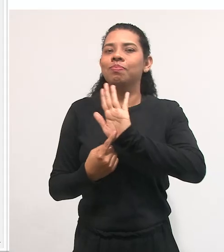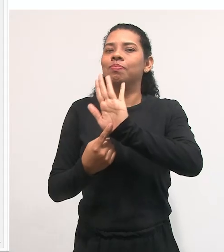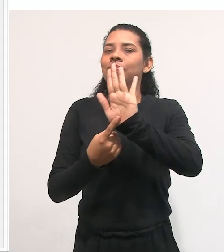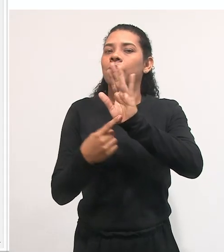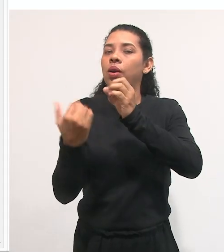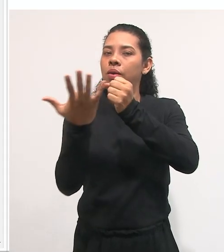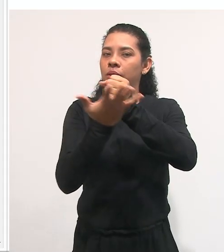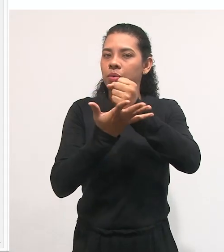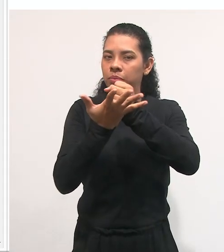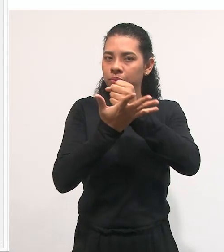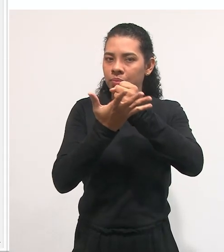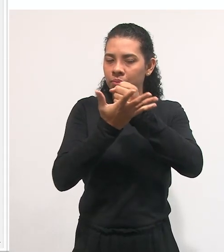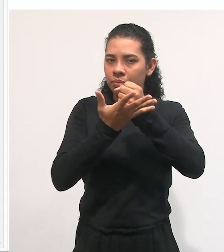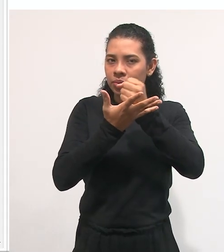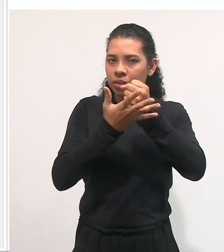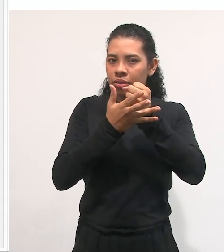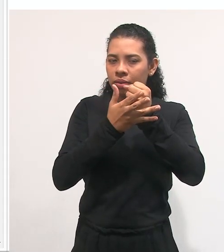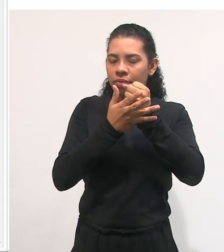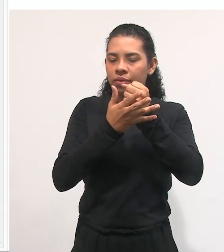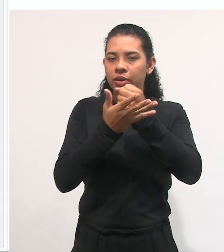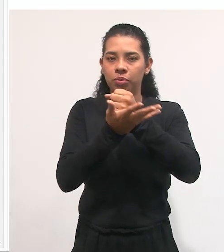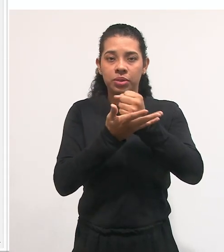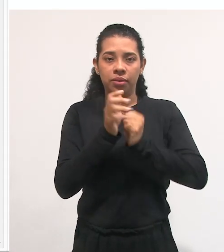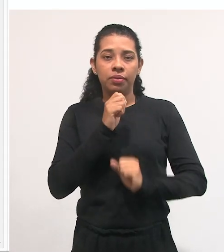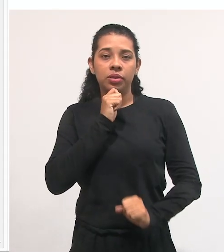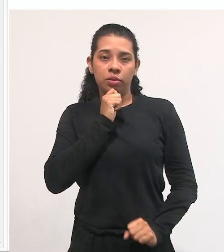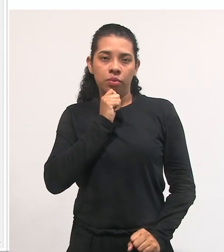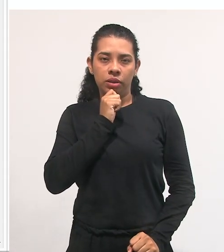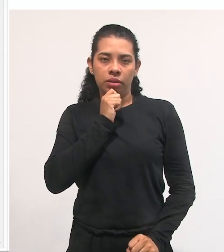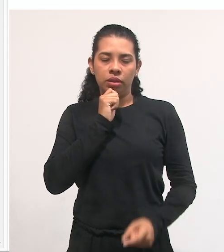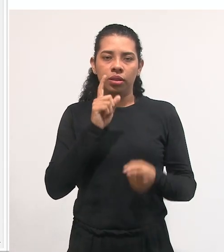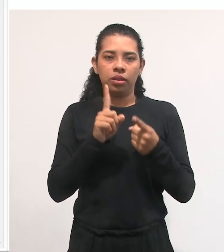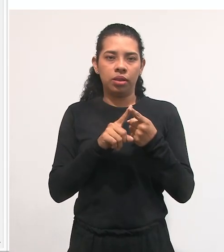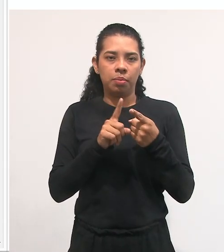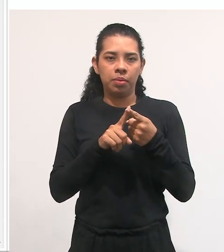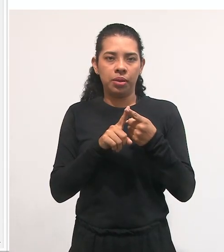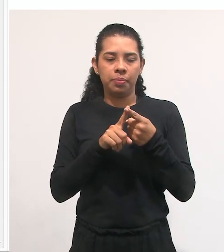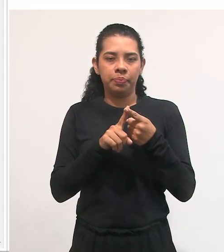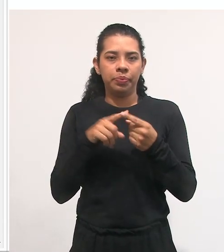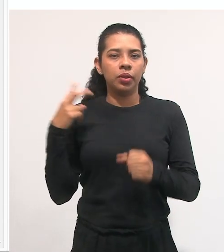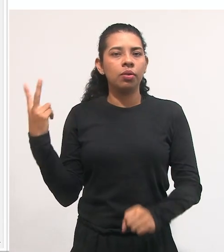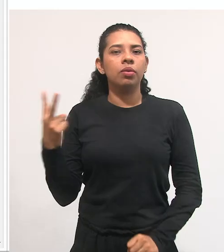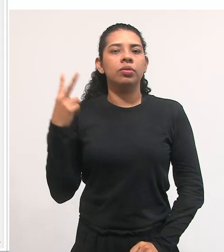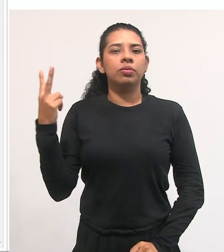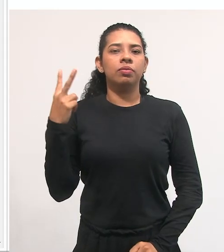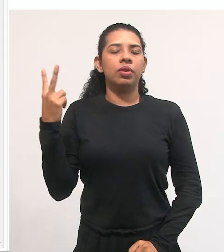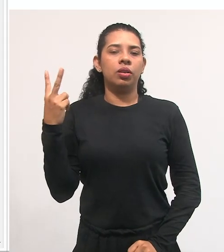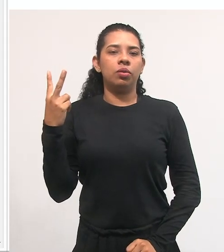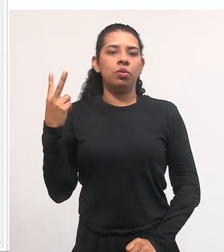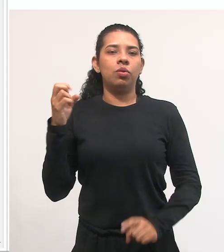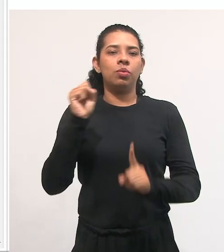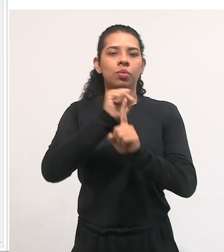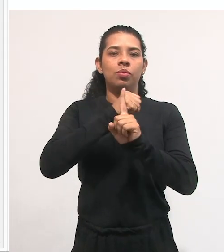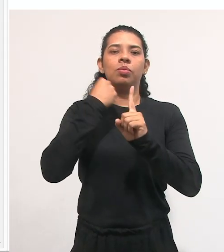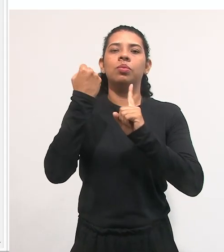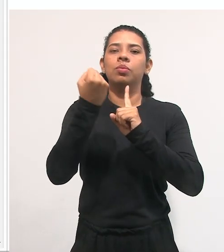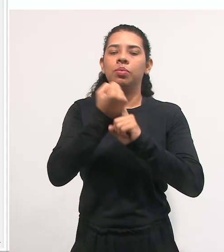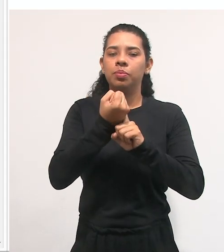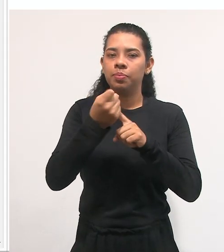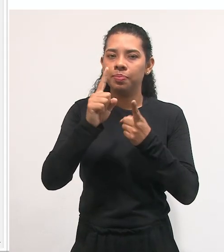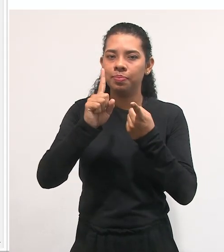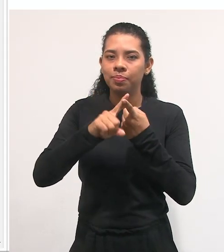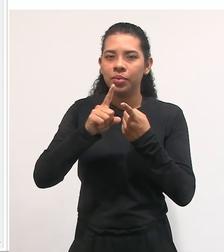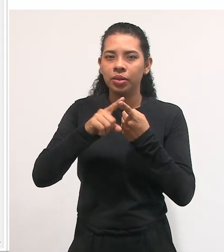observarão ainda as seguintes diretrizes: difusão de valores fundamentais ao interesse social, aos